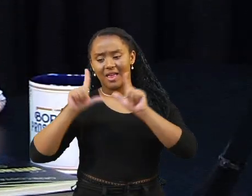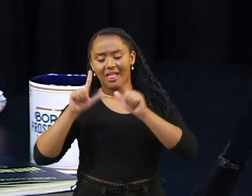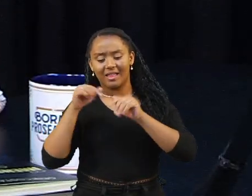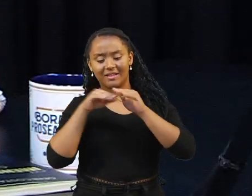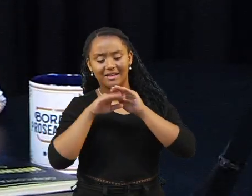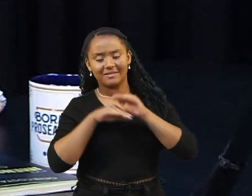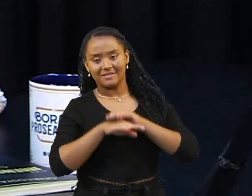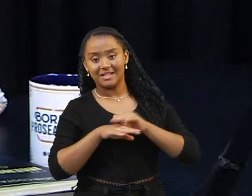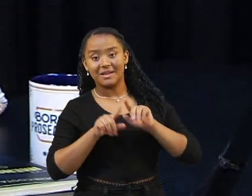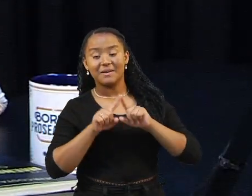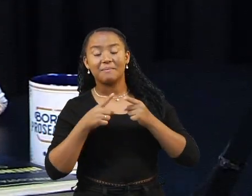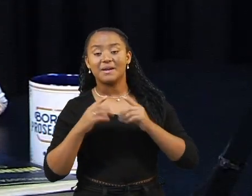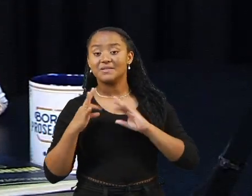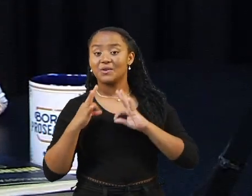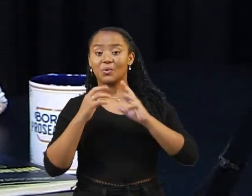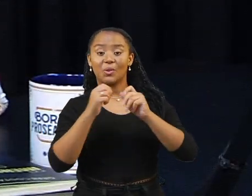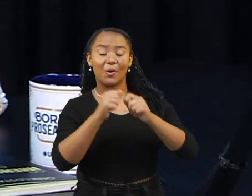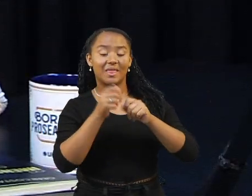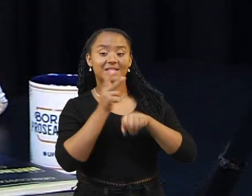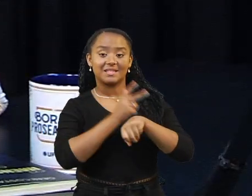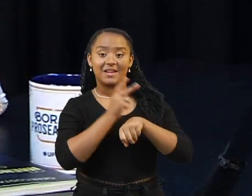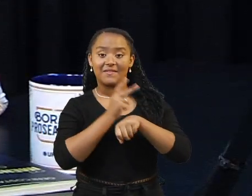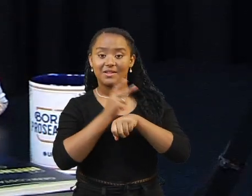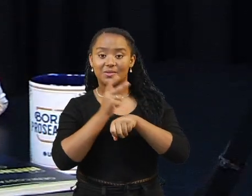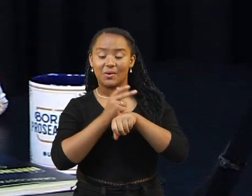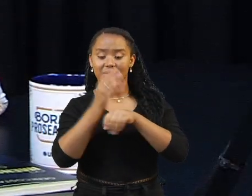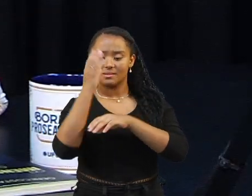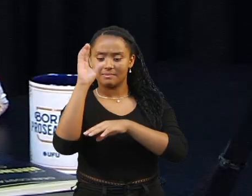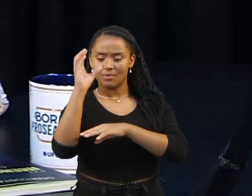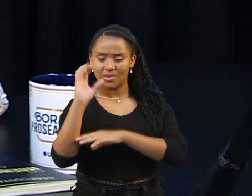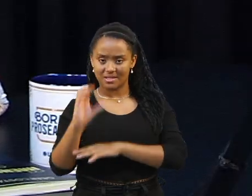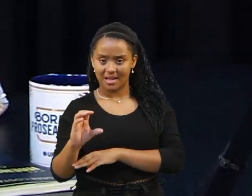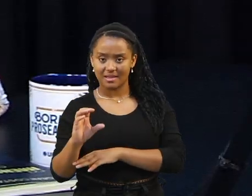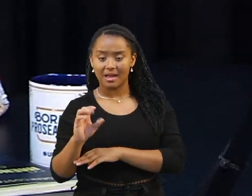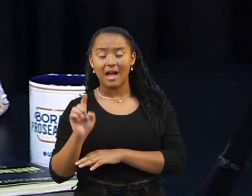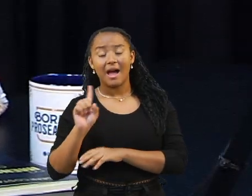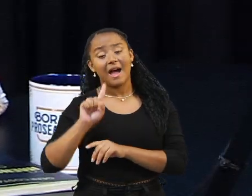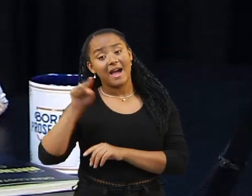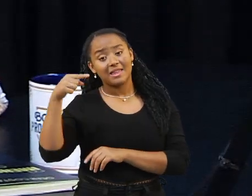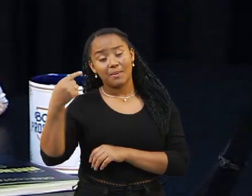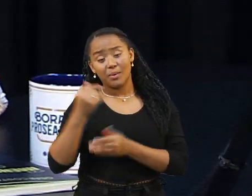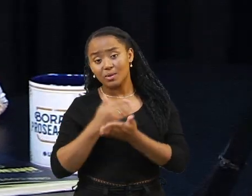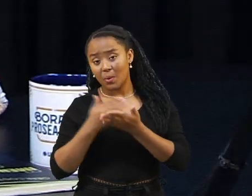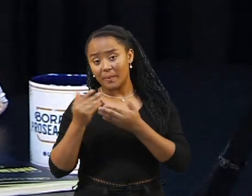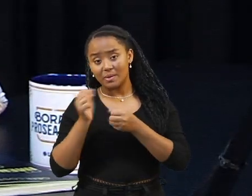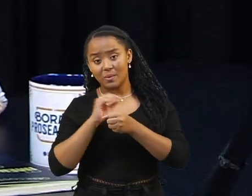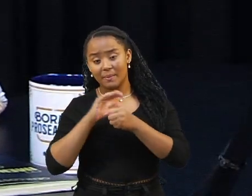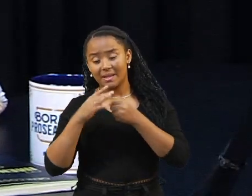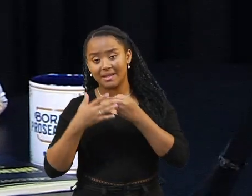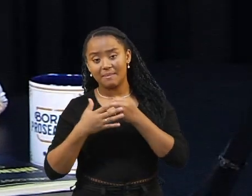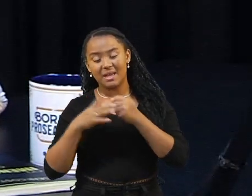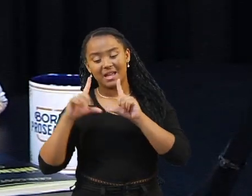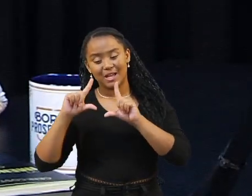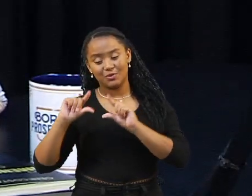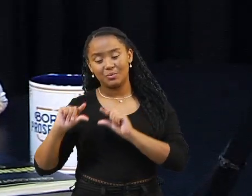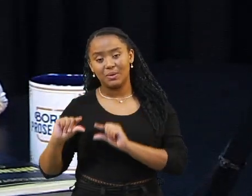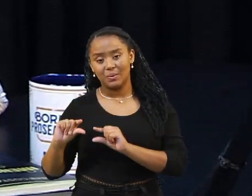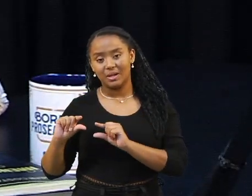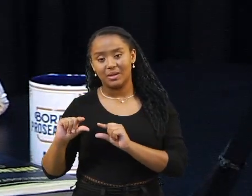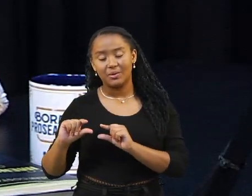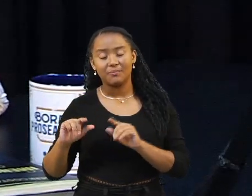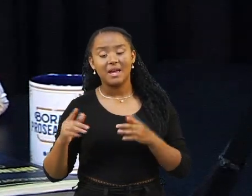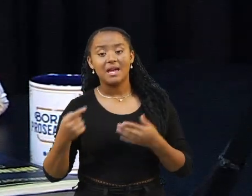Veliane. E aí, mas foram todas ao ar. E aí, depois veio pandemia, as coisas esfriaram um